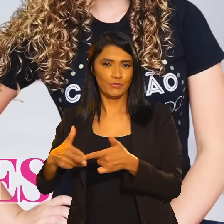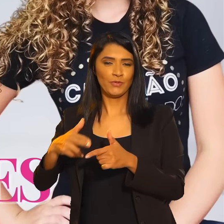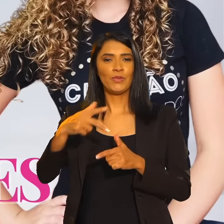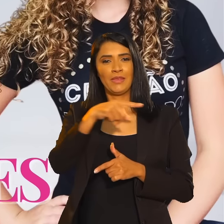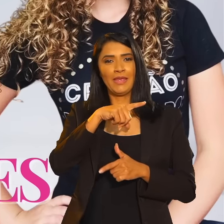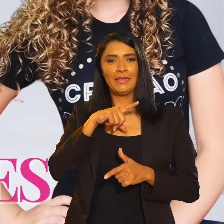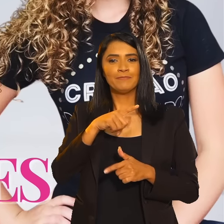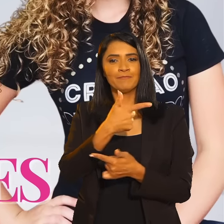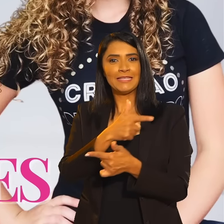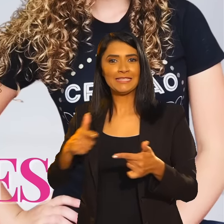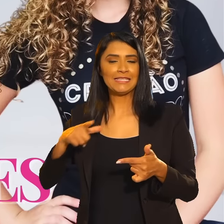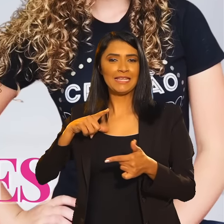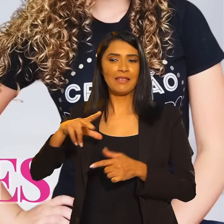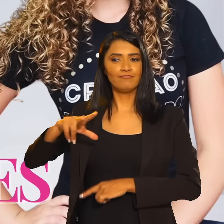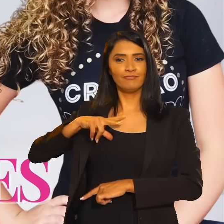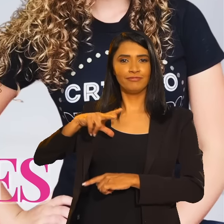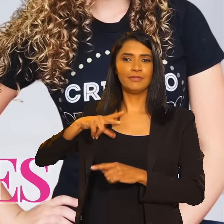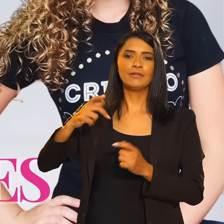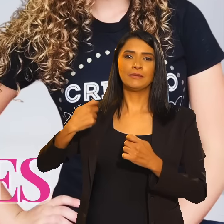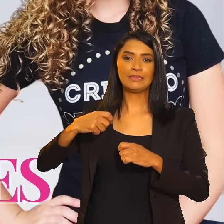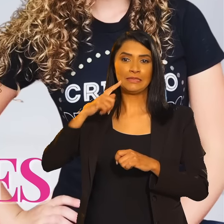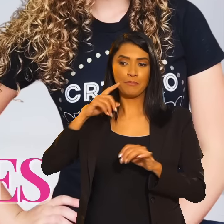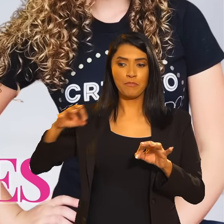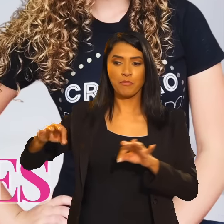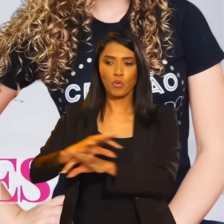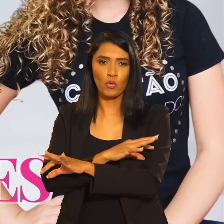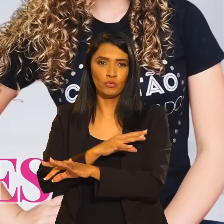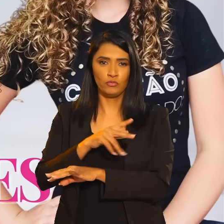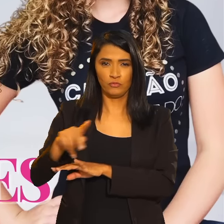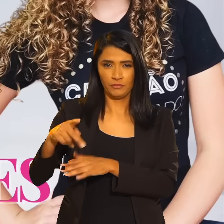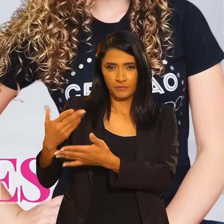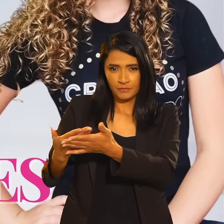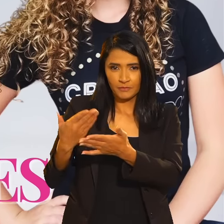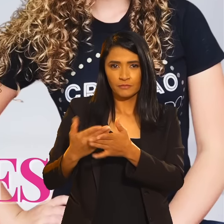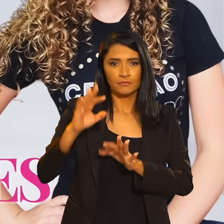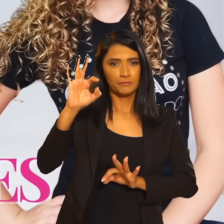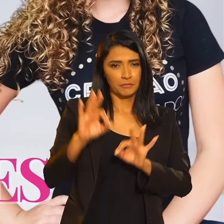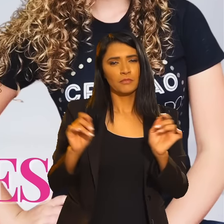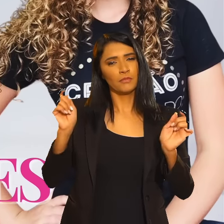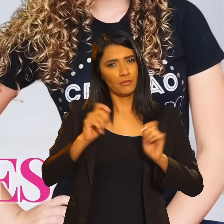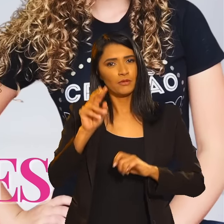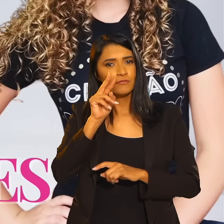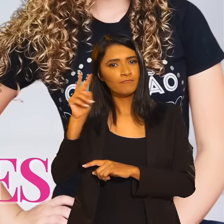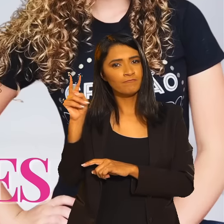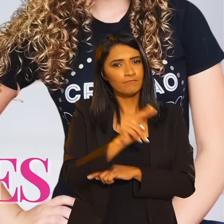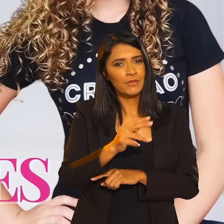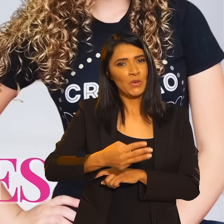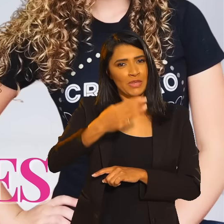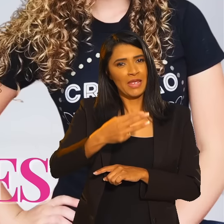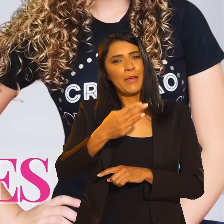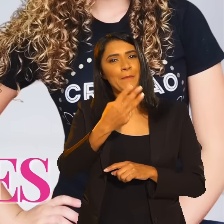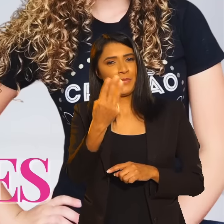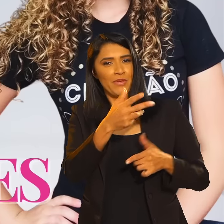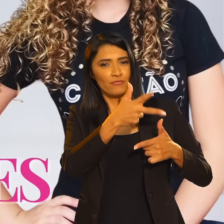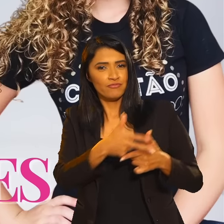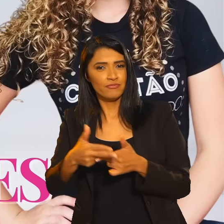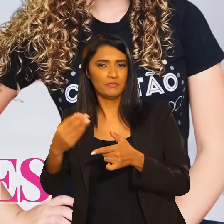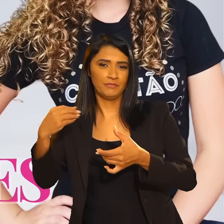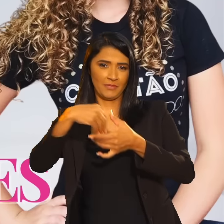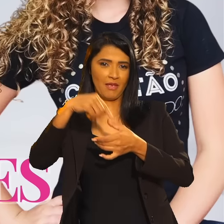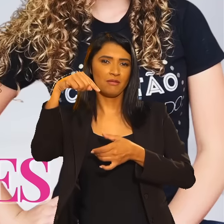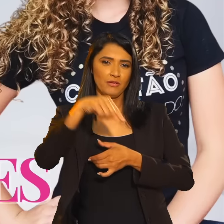do programa Sem Privacidade. Então, quando você terminar de assistir a classe dos professores, se prepara, você também pode assistir os 3 primeiros episódios que